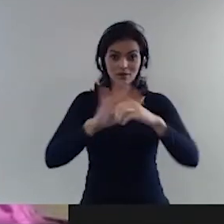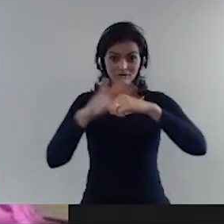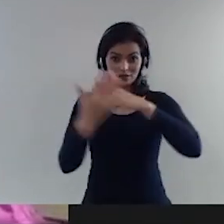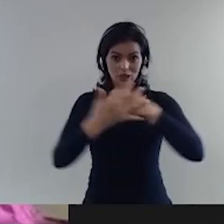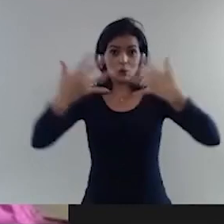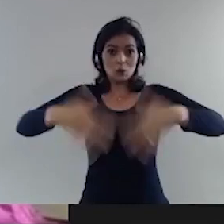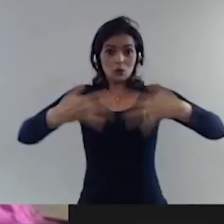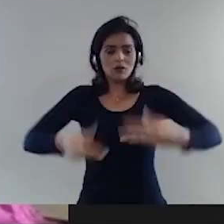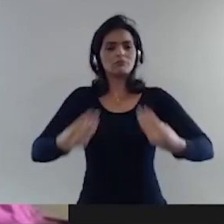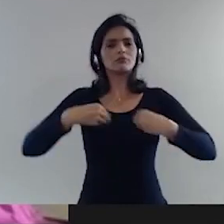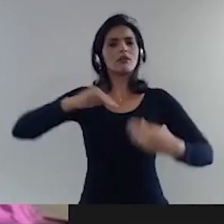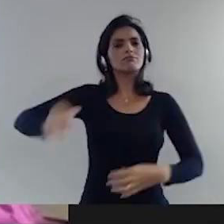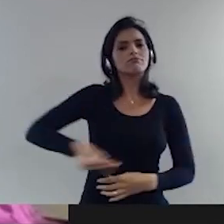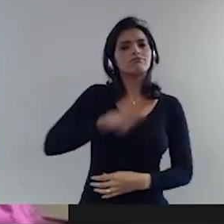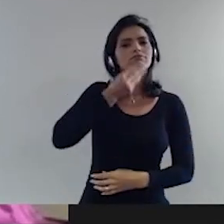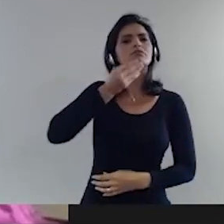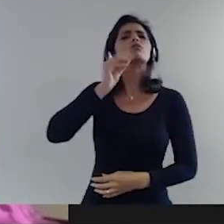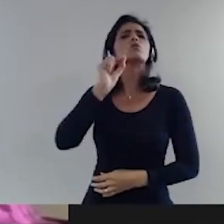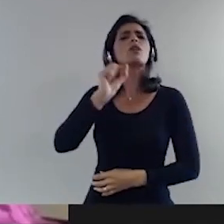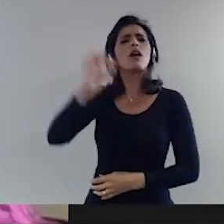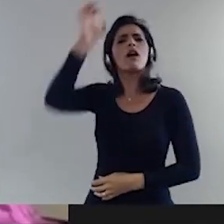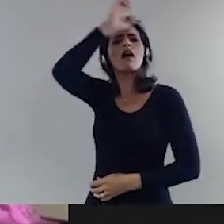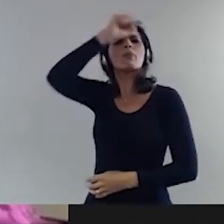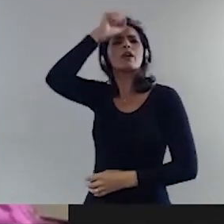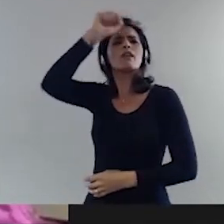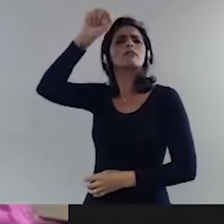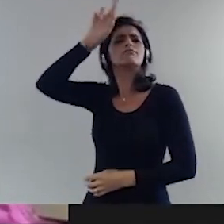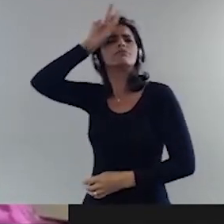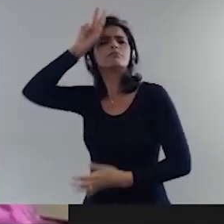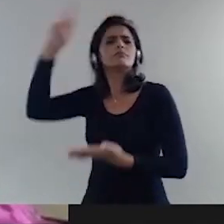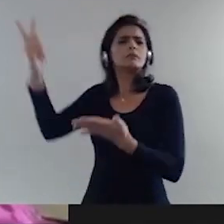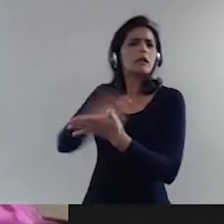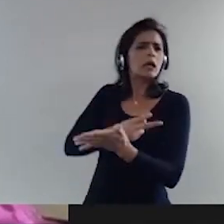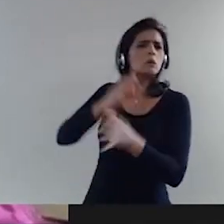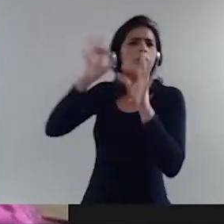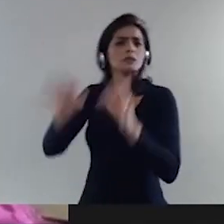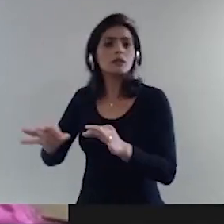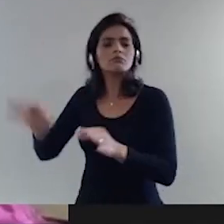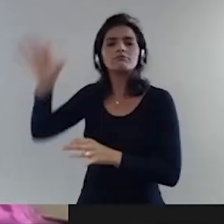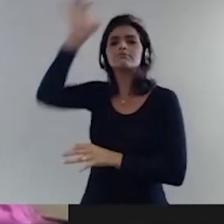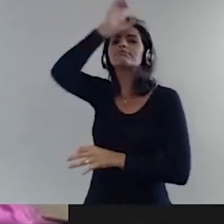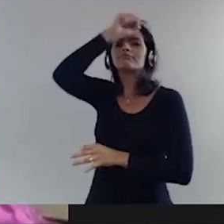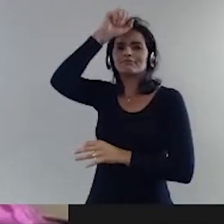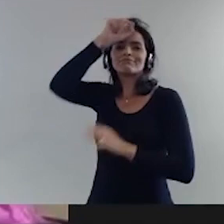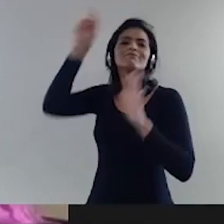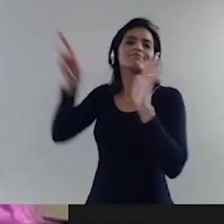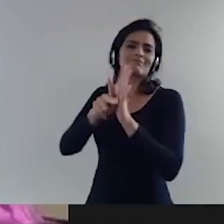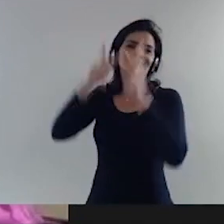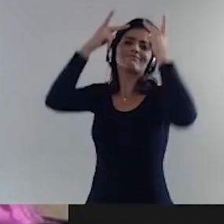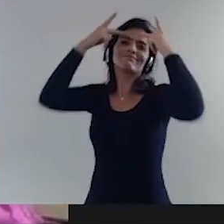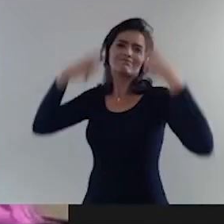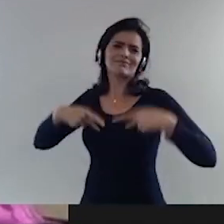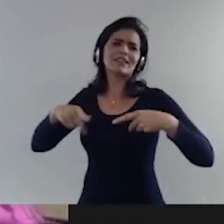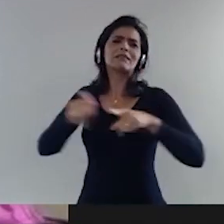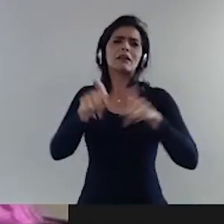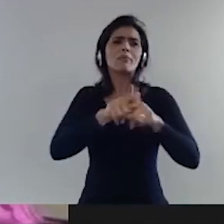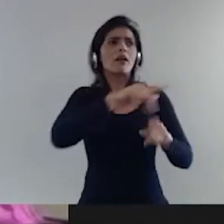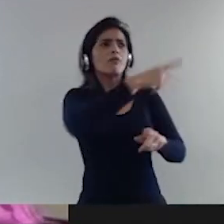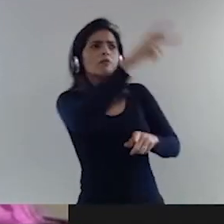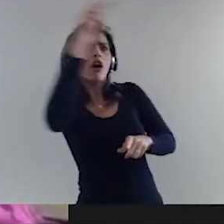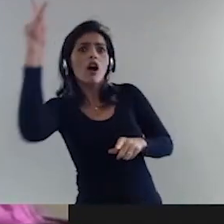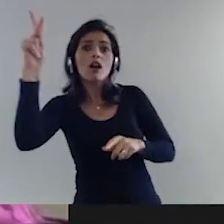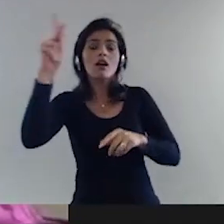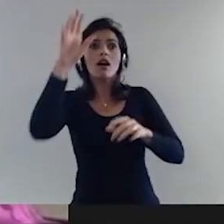oportunidade, aprendendo com os nossos próprios erros e acertos, mas também com os dos outros, estando